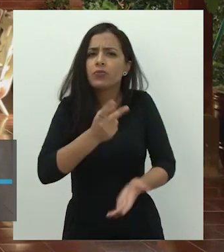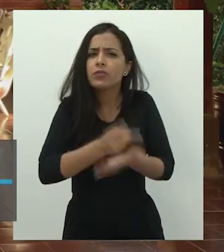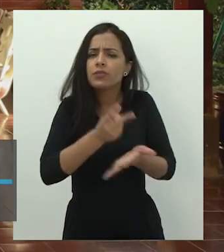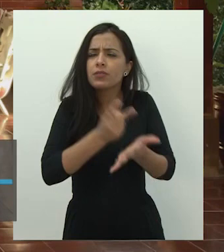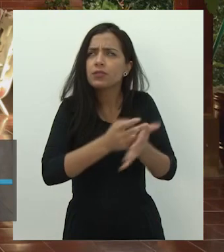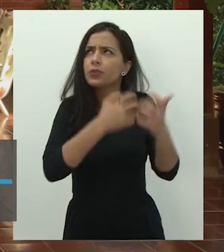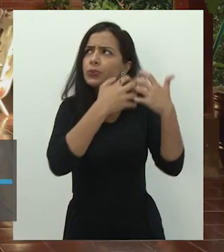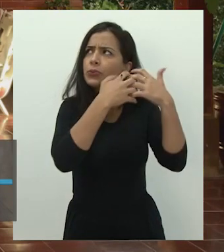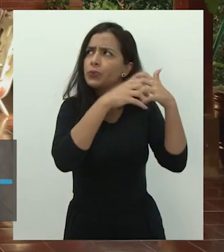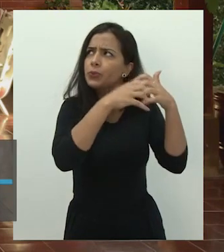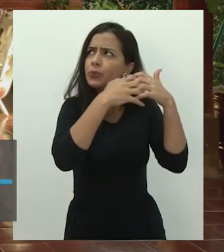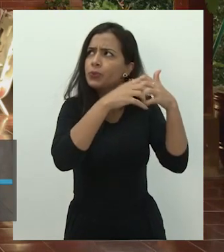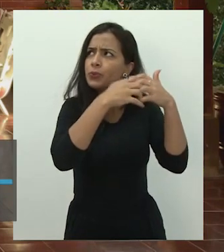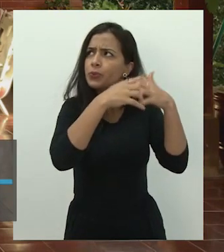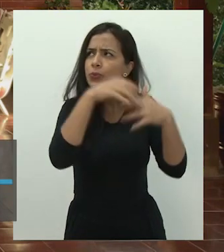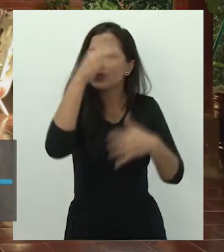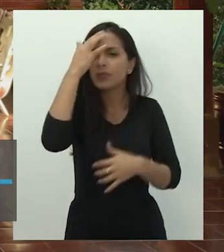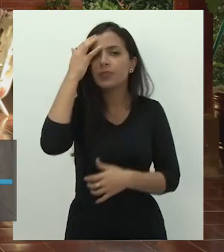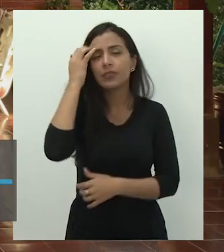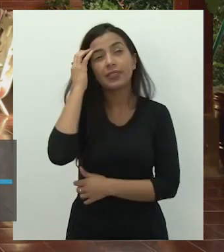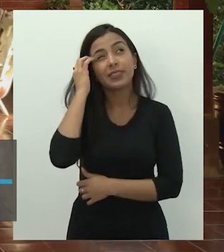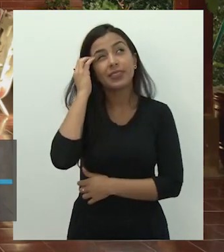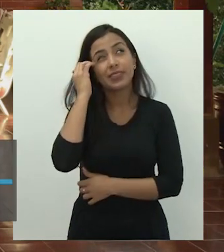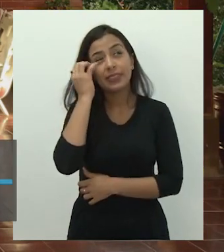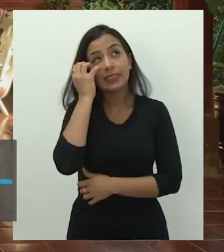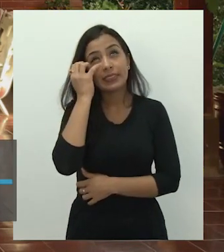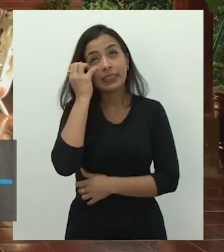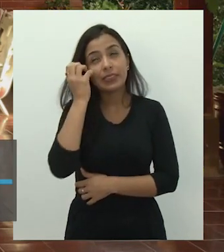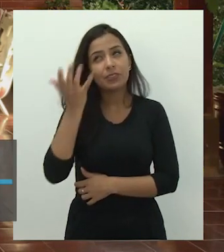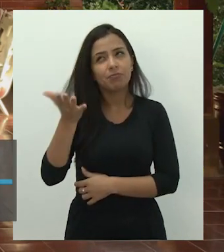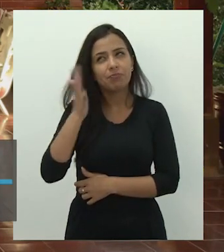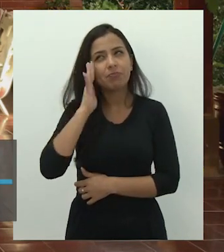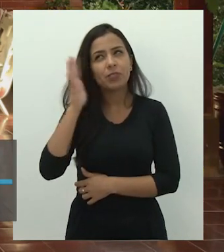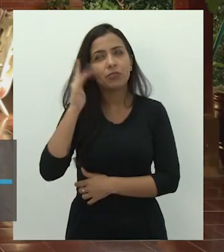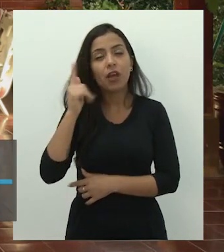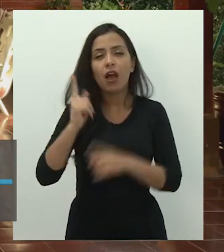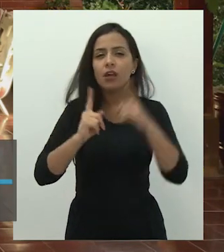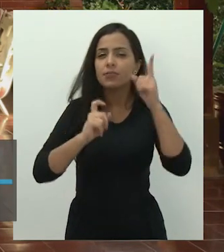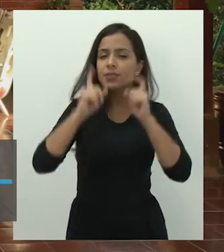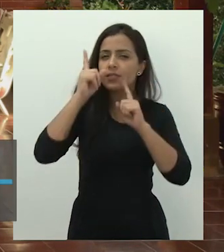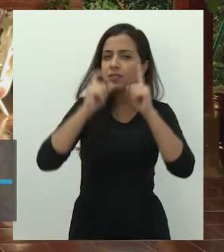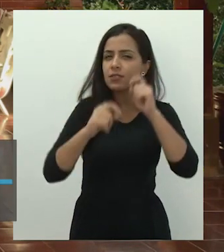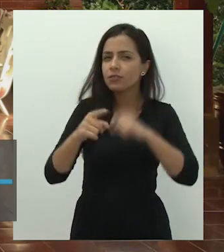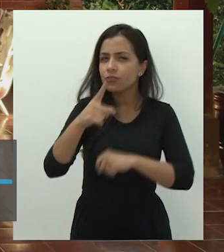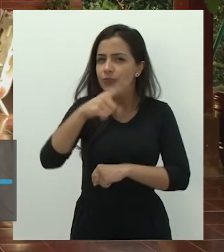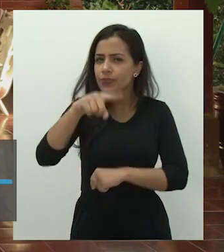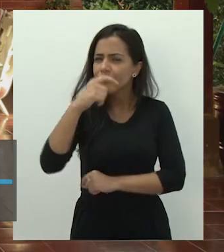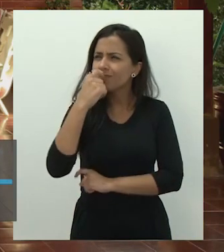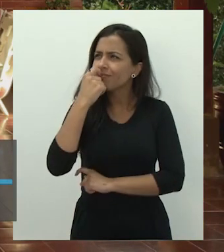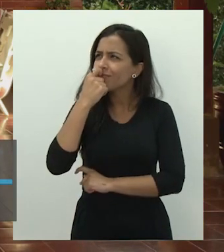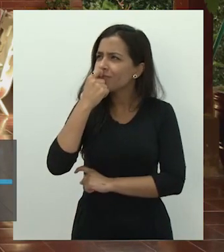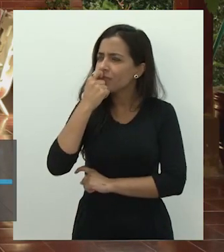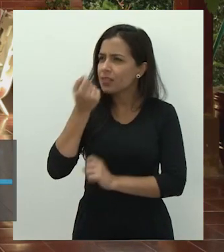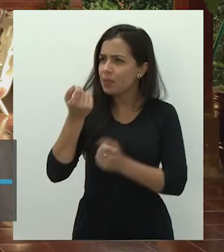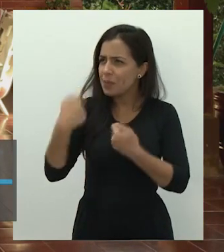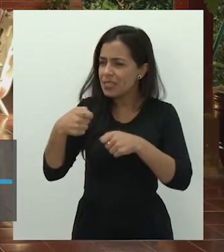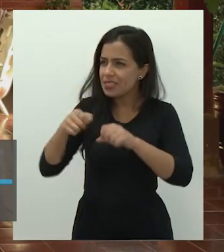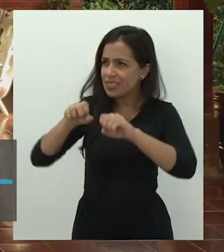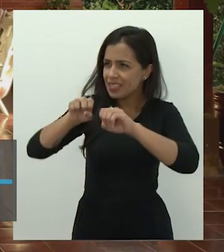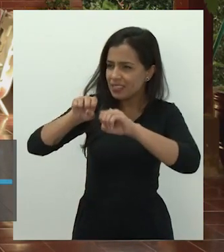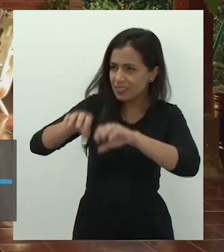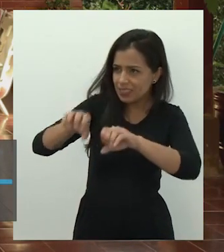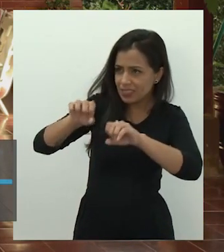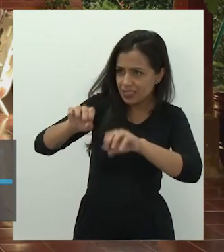eu já estou imaginando novamente as expressões de vocês. Como assim? Ensinar a pensar?